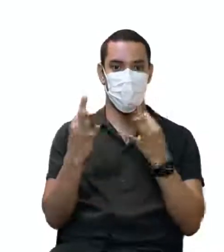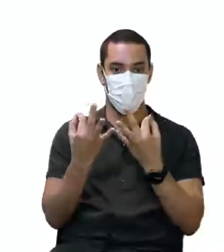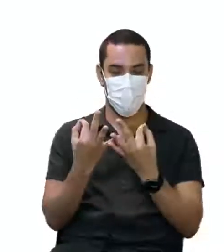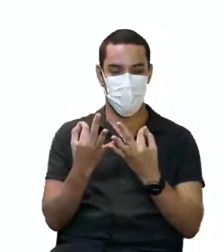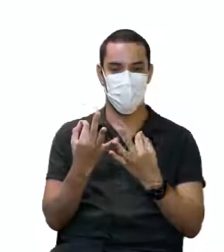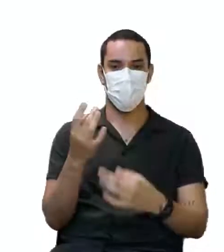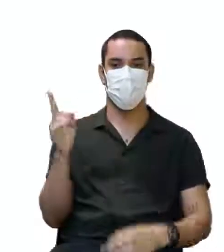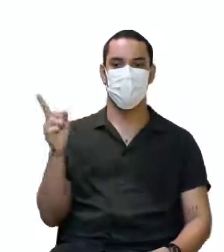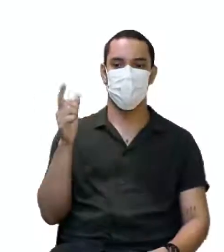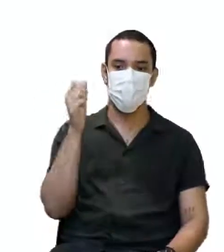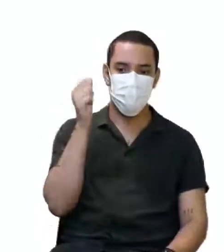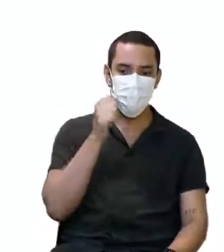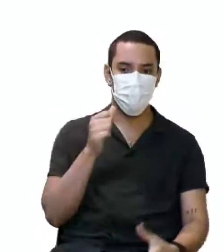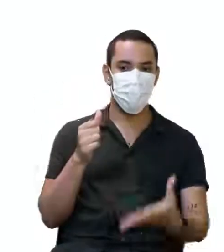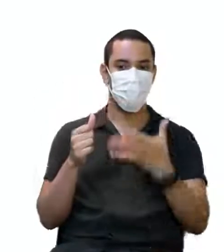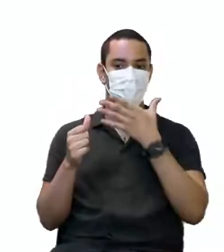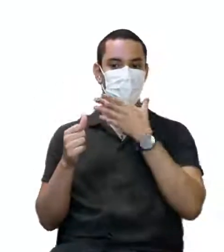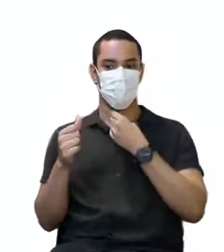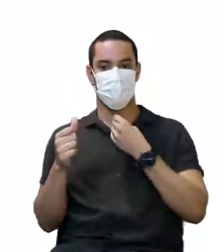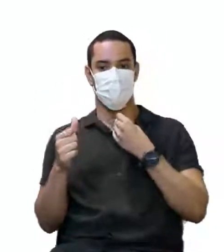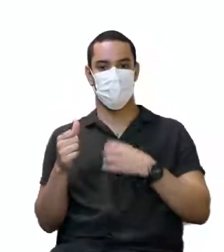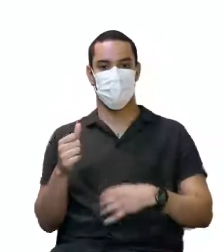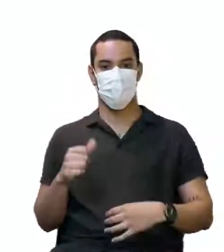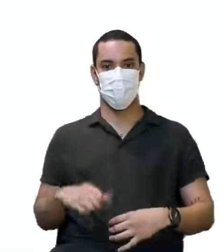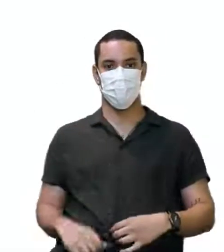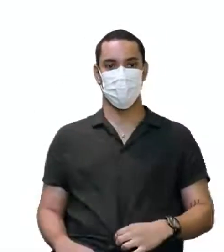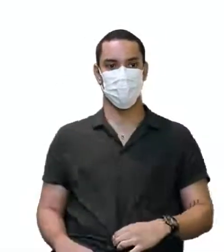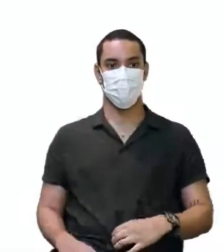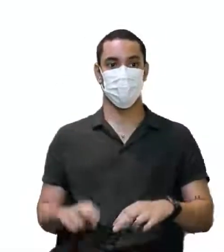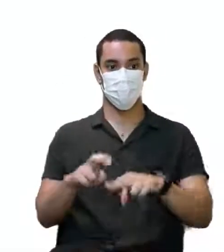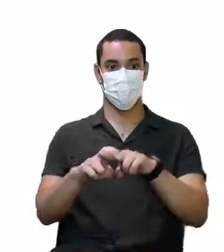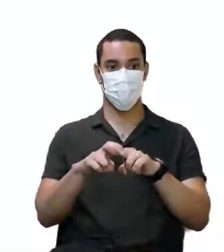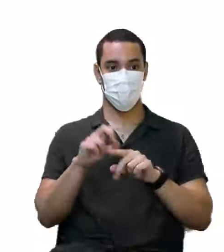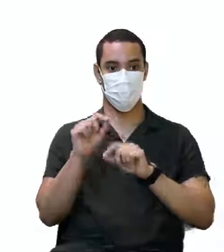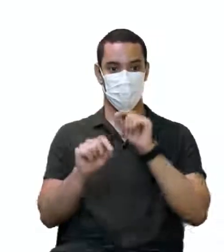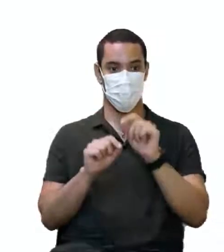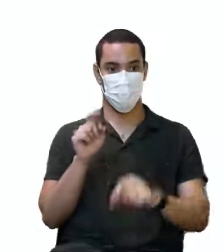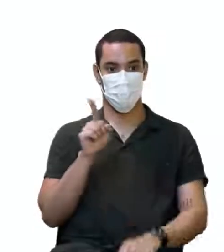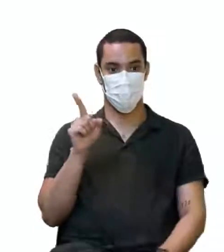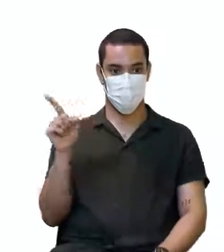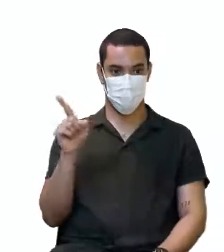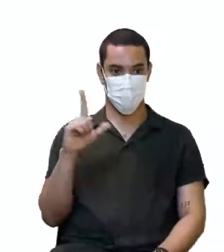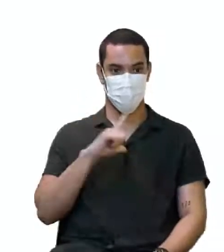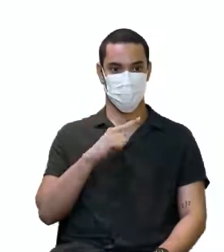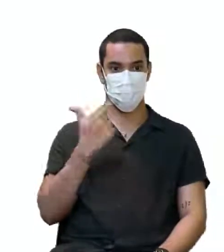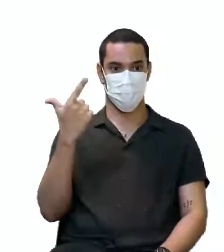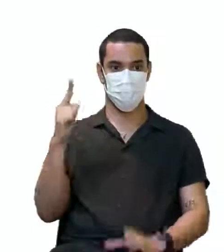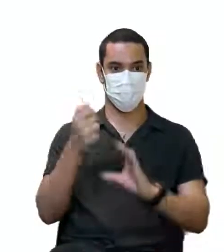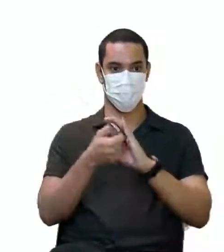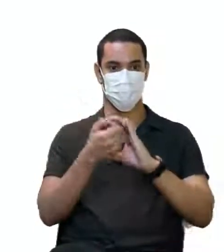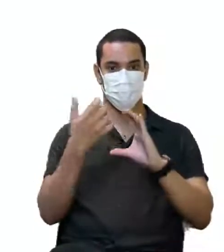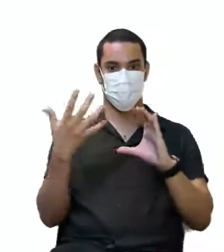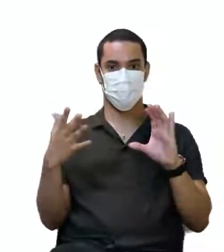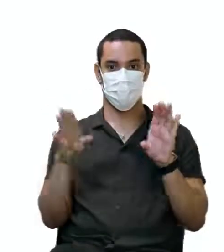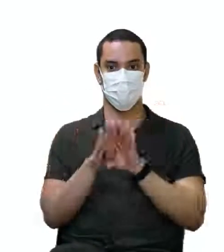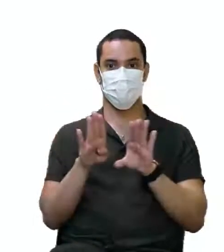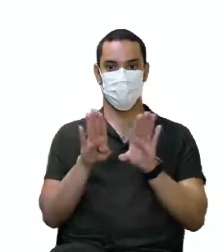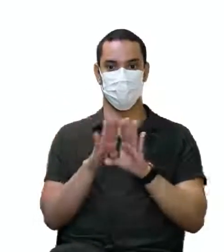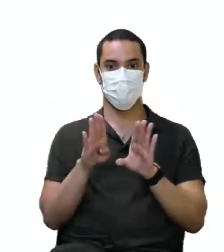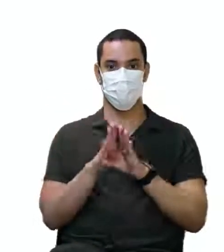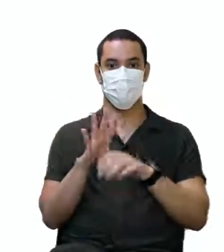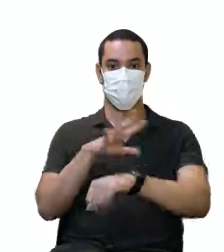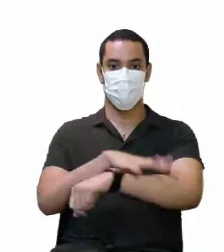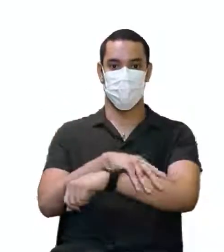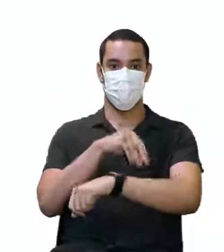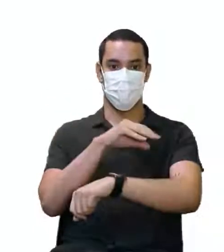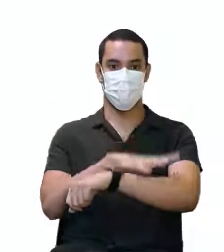o macho e a fêmea. Tá bom? Então, esses pré-holopithecus, outra característica também. Olha a quantidade de